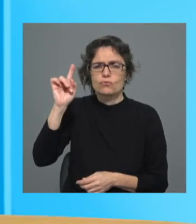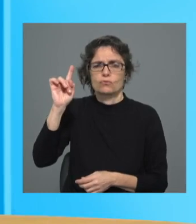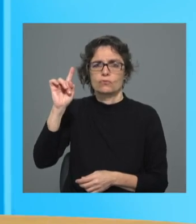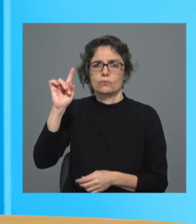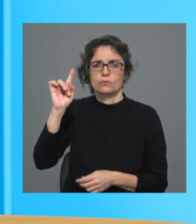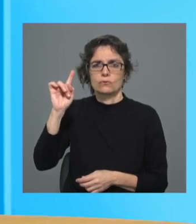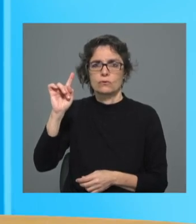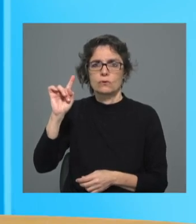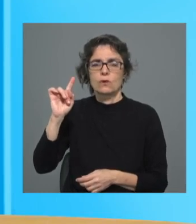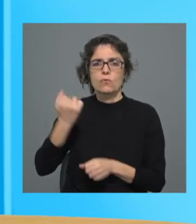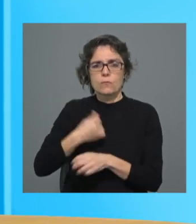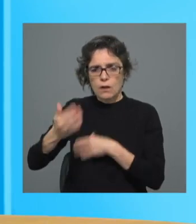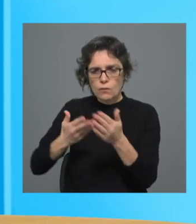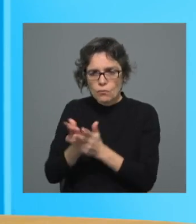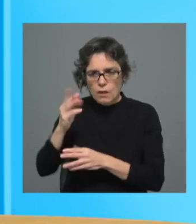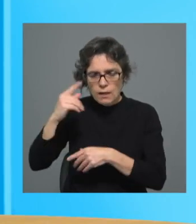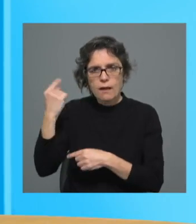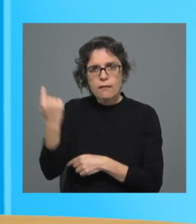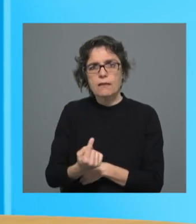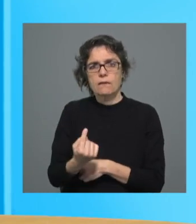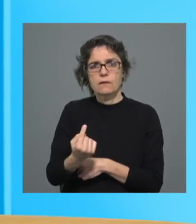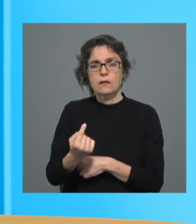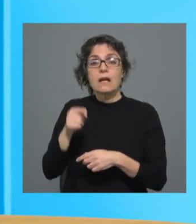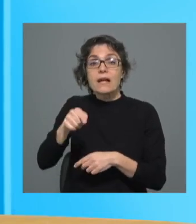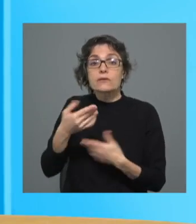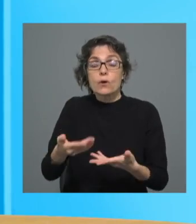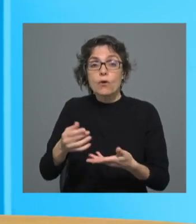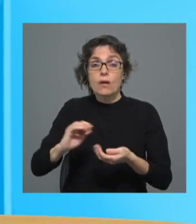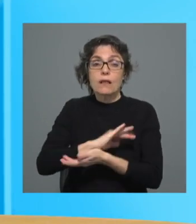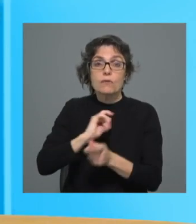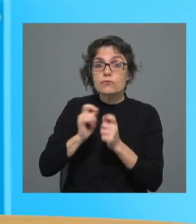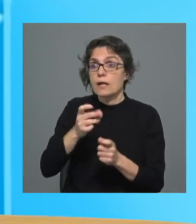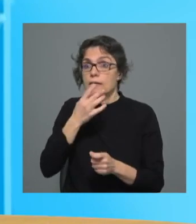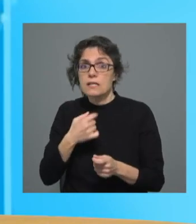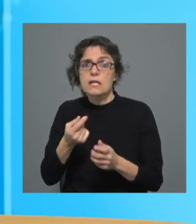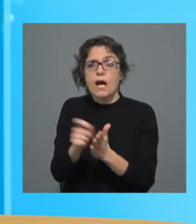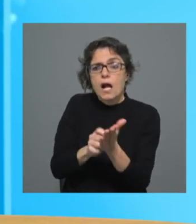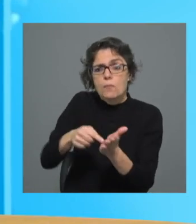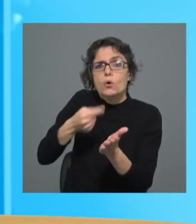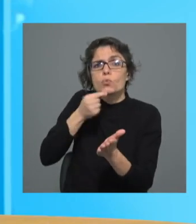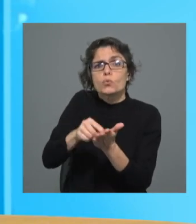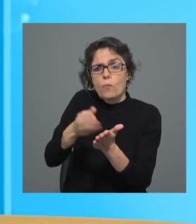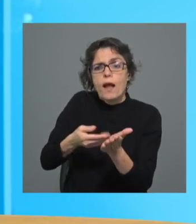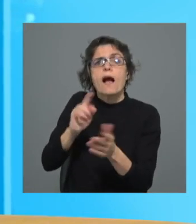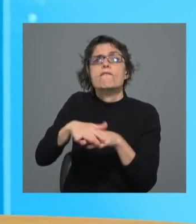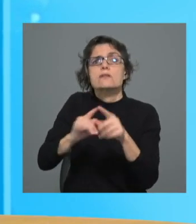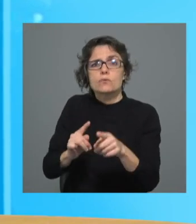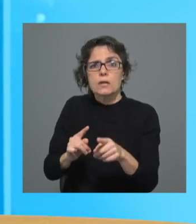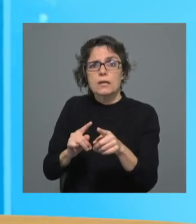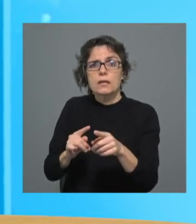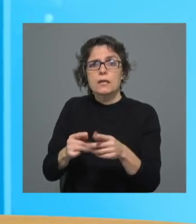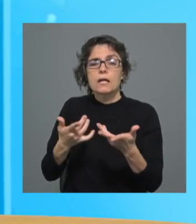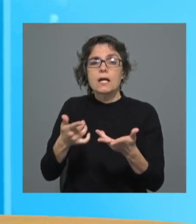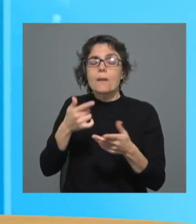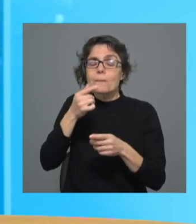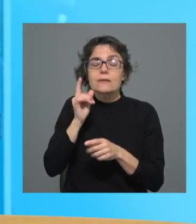lista. Sei que, do ponto de vista mediático, é a grande pressão que existe neste momento, é a legítima preocupação, ela tem de ser bem explicada. Como eu digo, é preciso que as pessoas